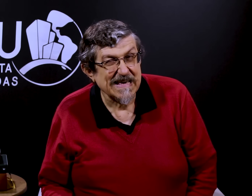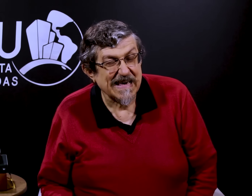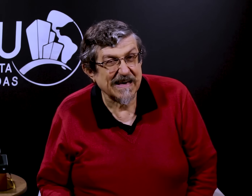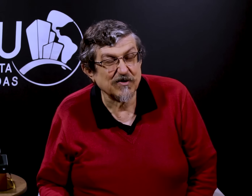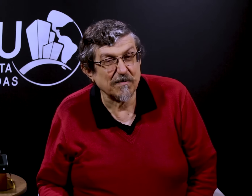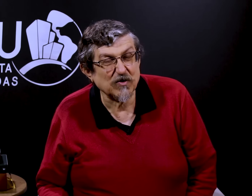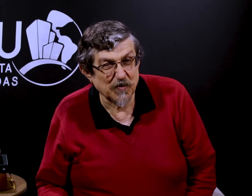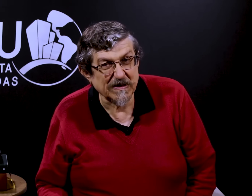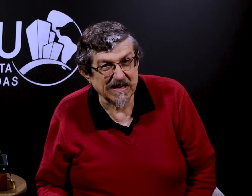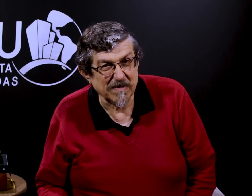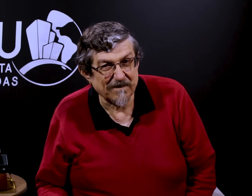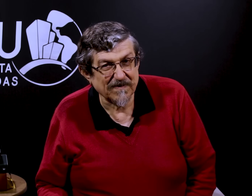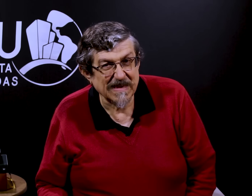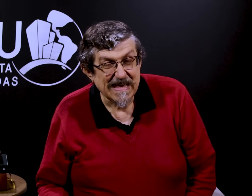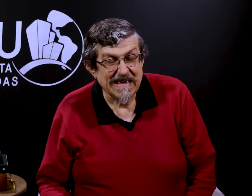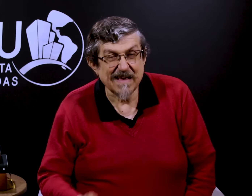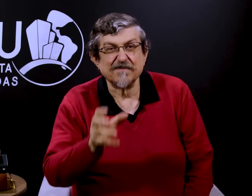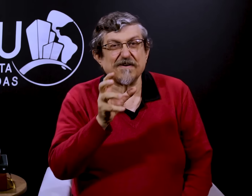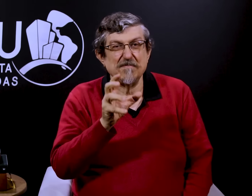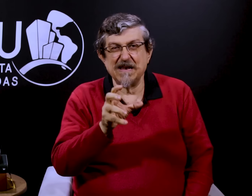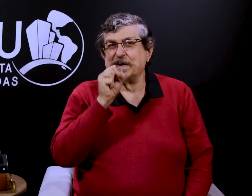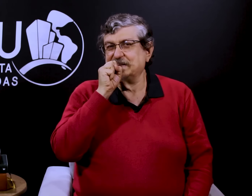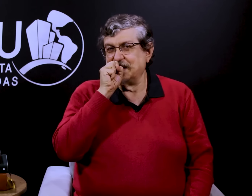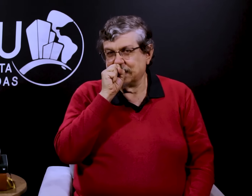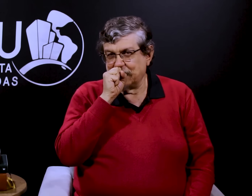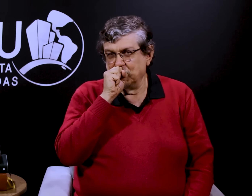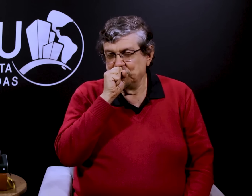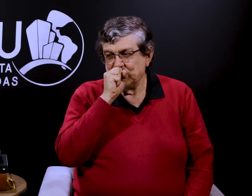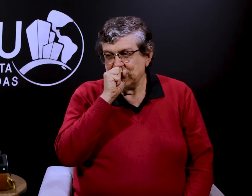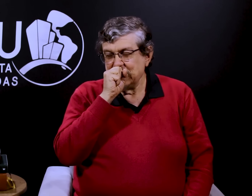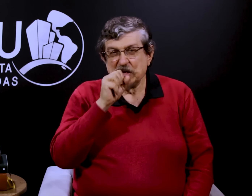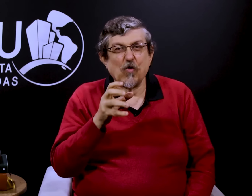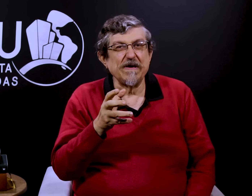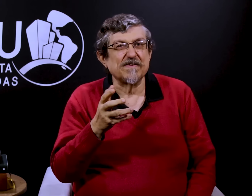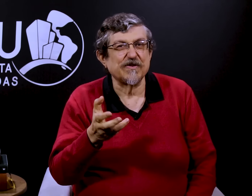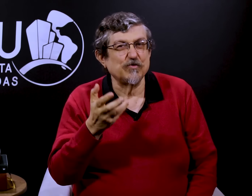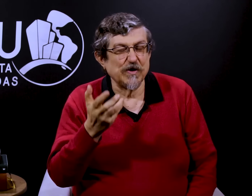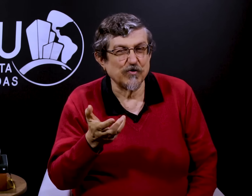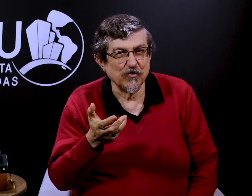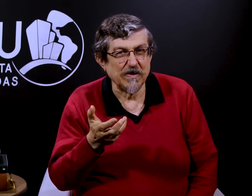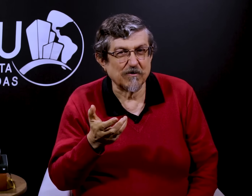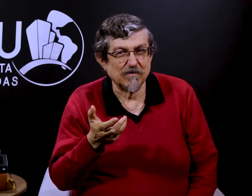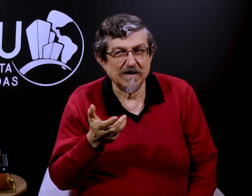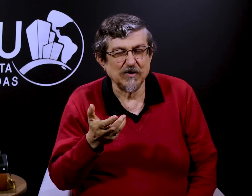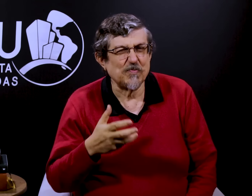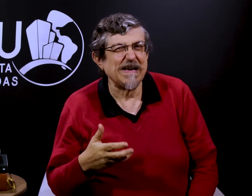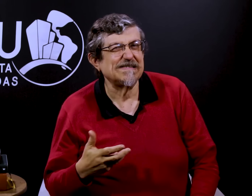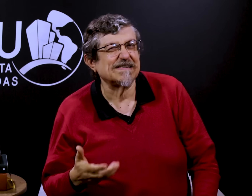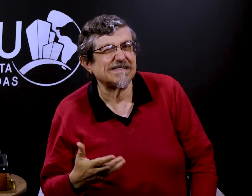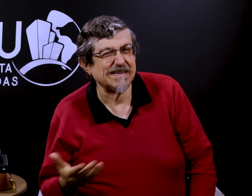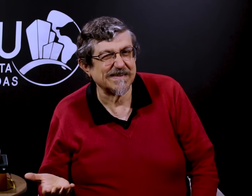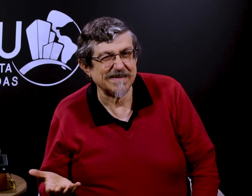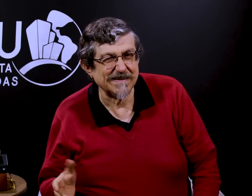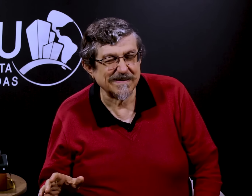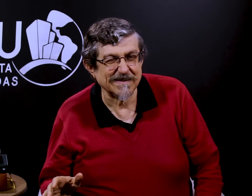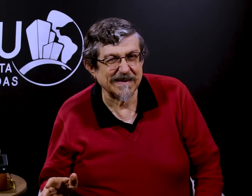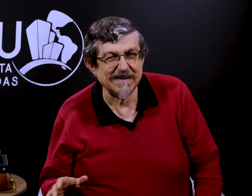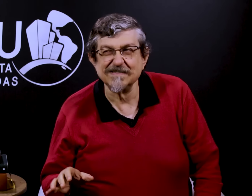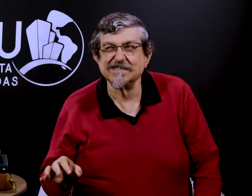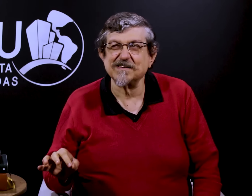Canaã. É a região da Mesopotâmia. E essa família patriarcal, que conheceu o Deus único, não pense assim